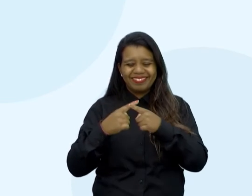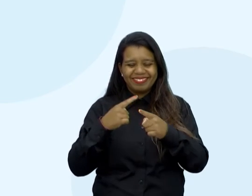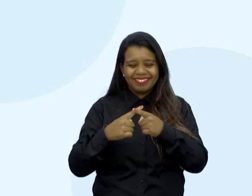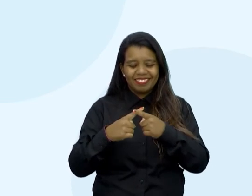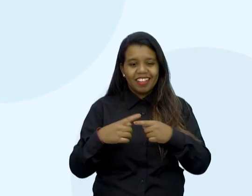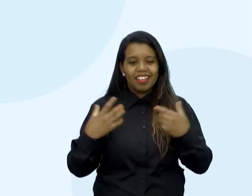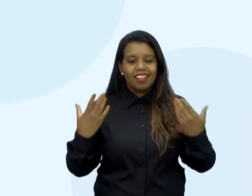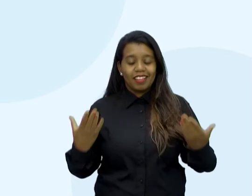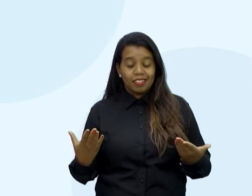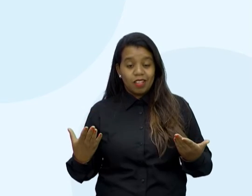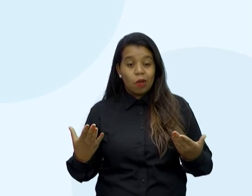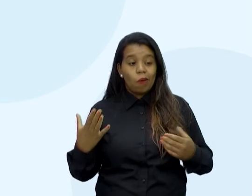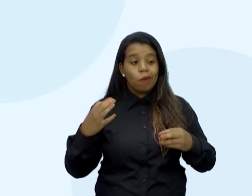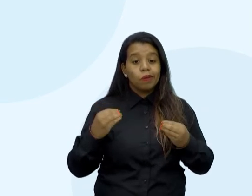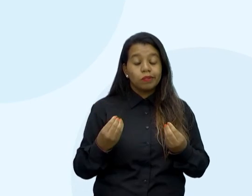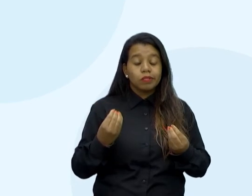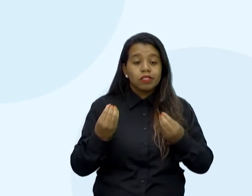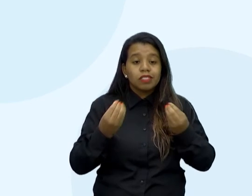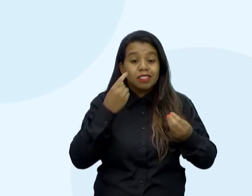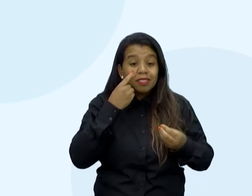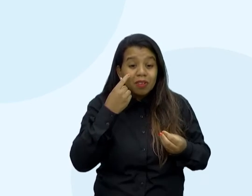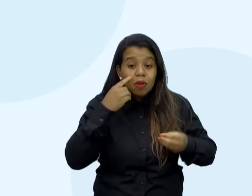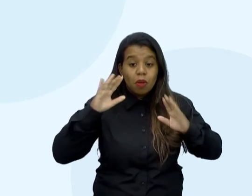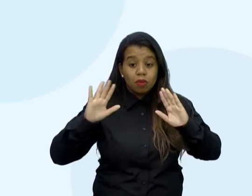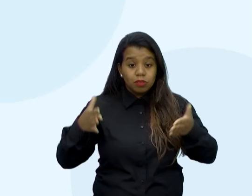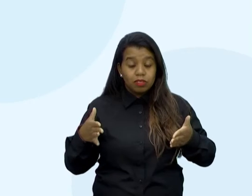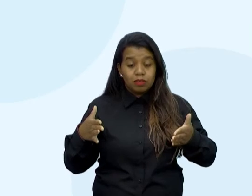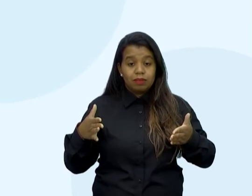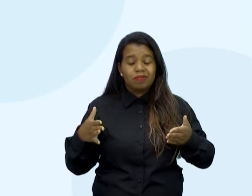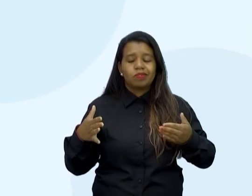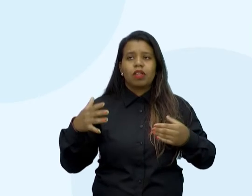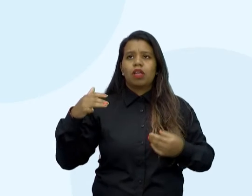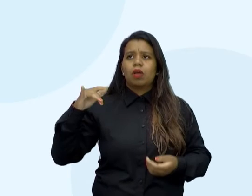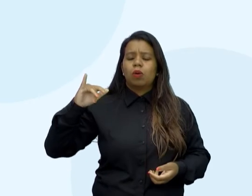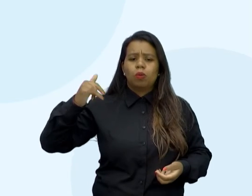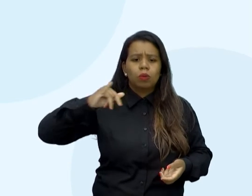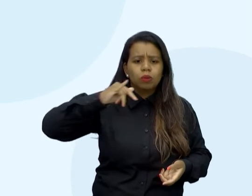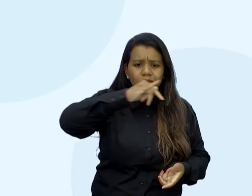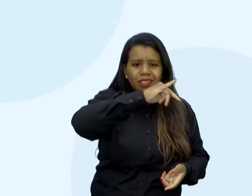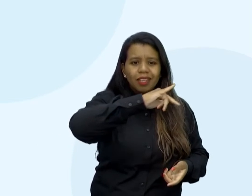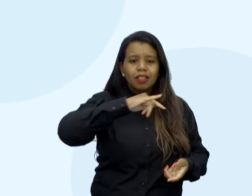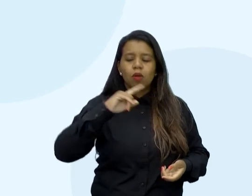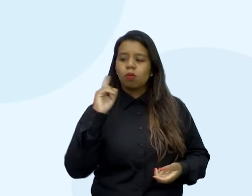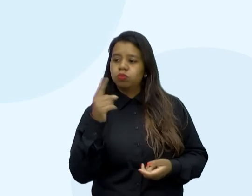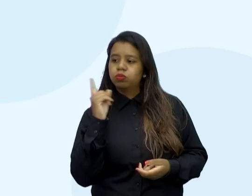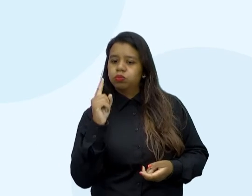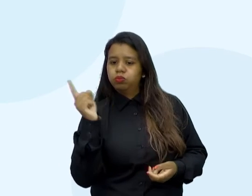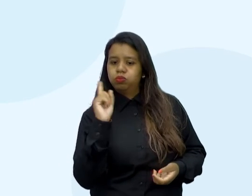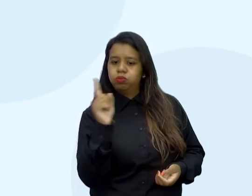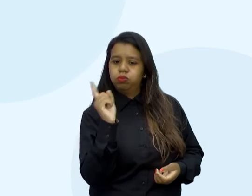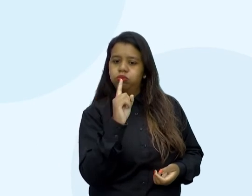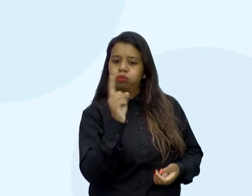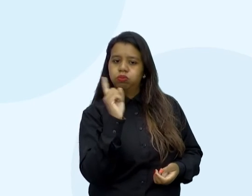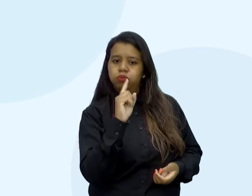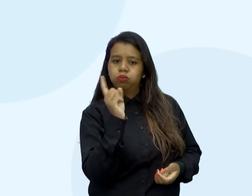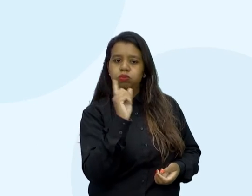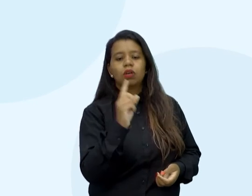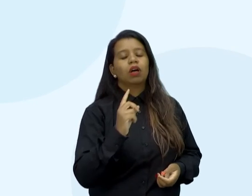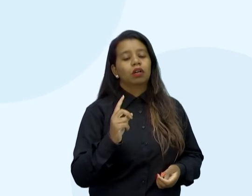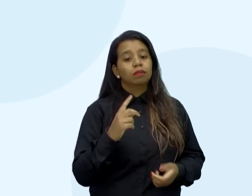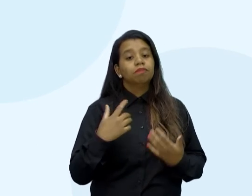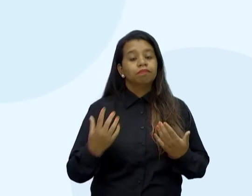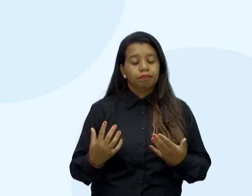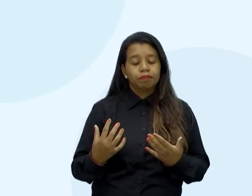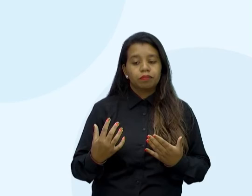já viu algum brinquedo, alguma coisa, já deve ter visto, né? Que tem uma hélice só, ele vai girar no sentido